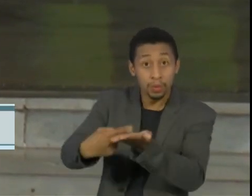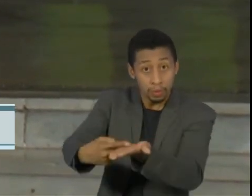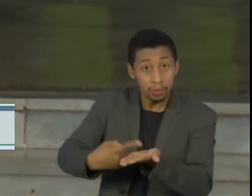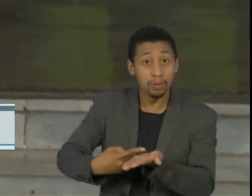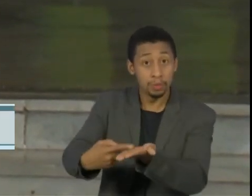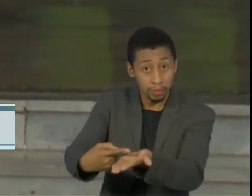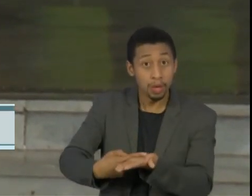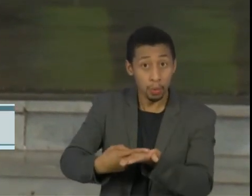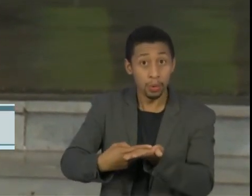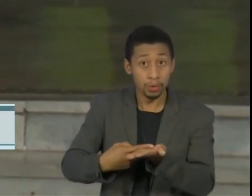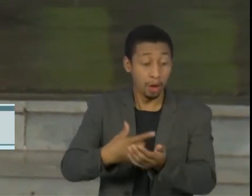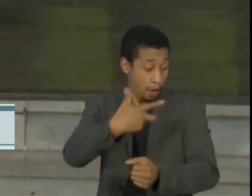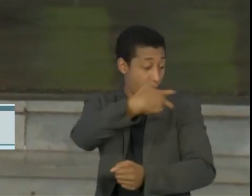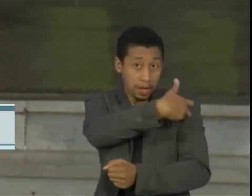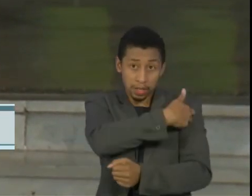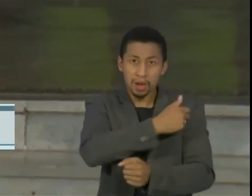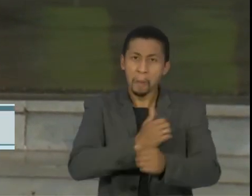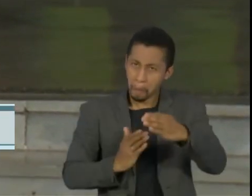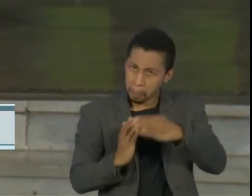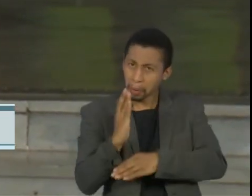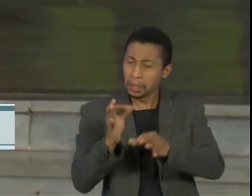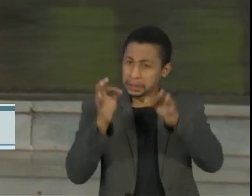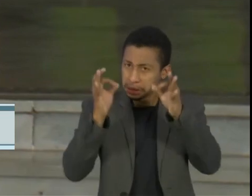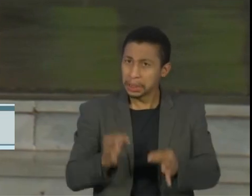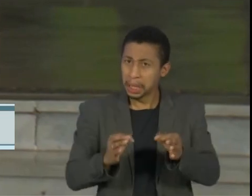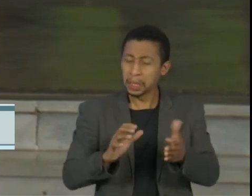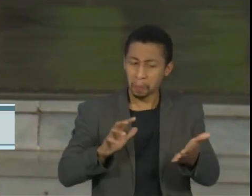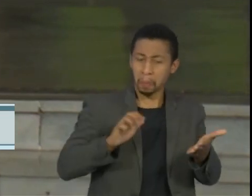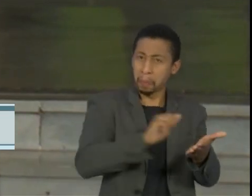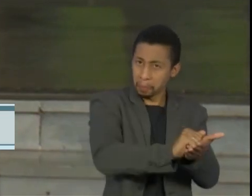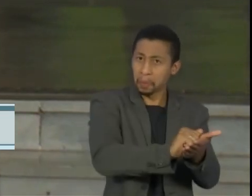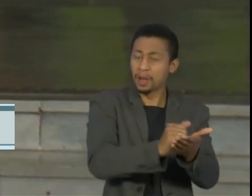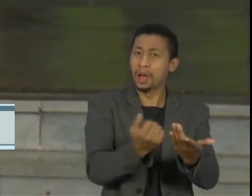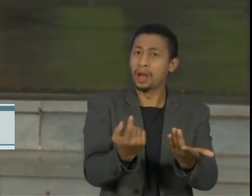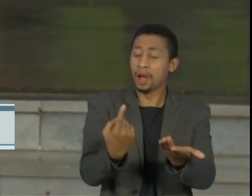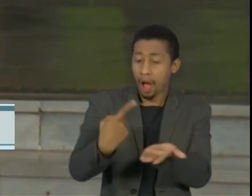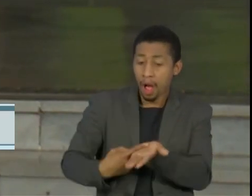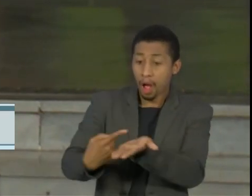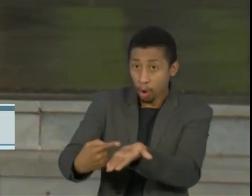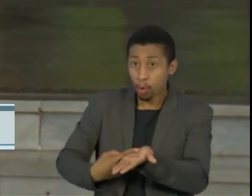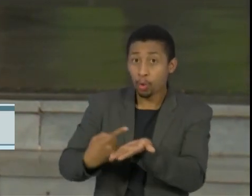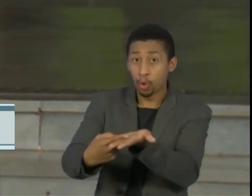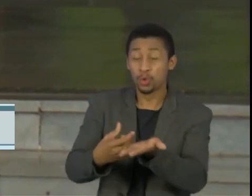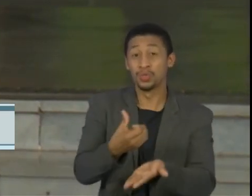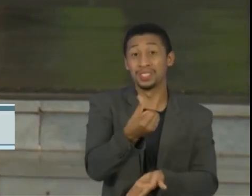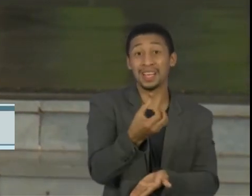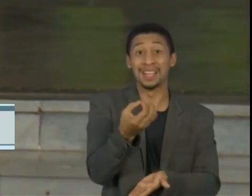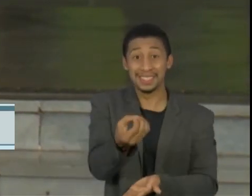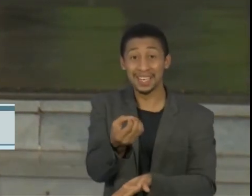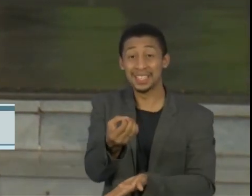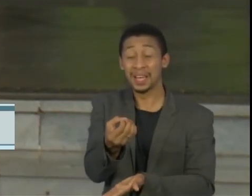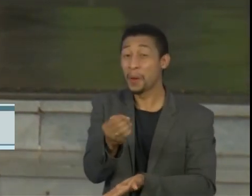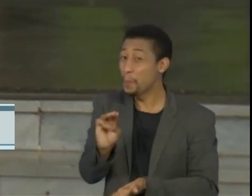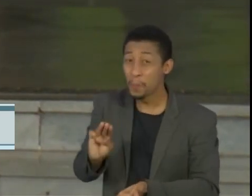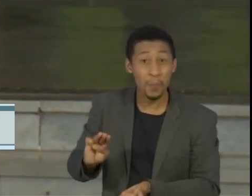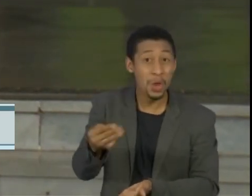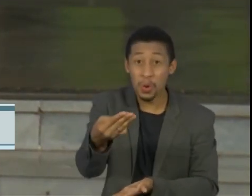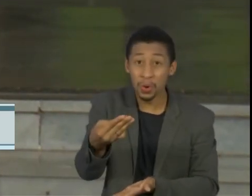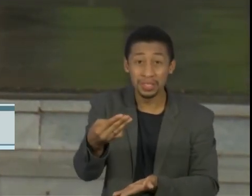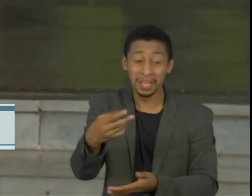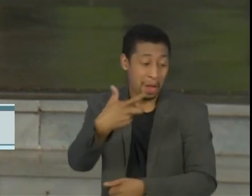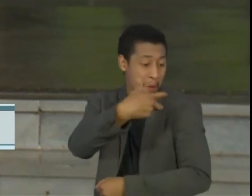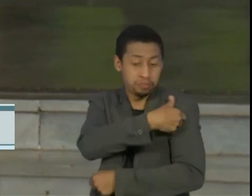havendo o registro de disponibilização para o Brasil, inicialmente, de 60 milhões de doses. Isso é importante,